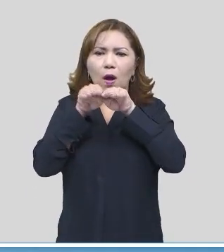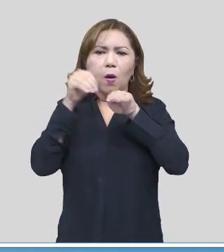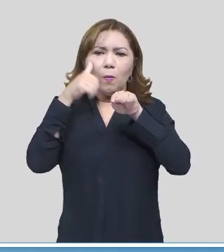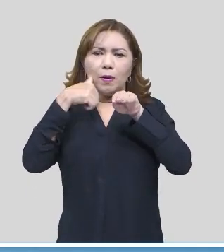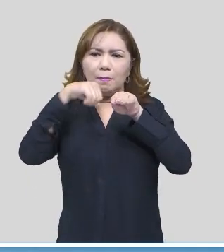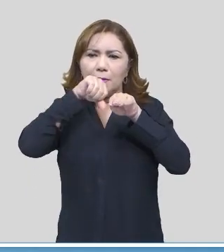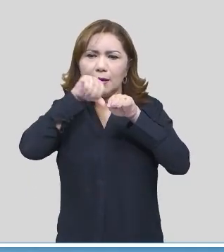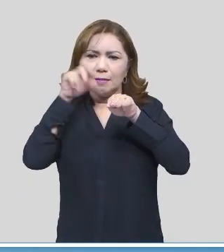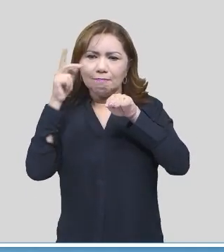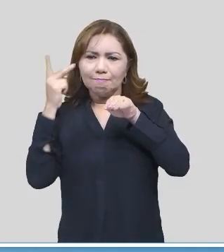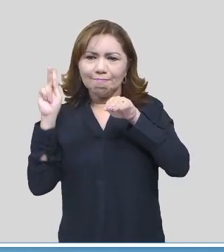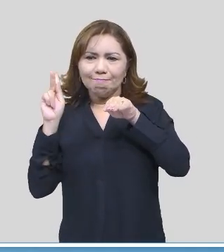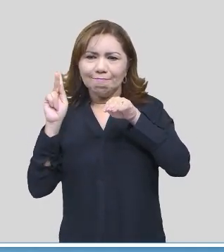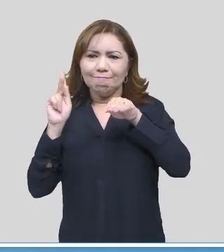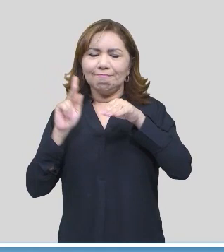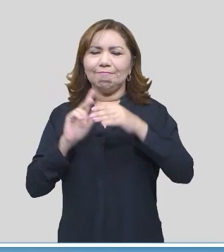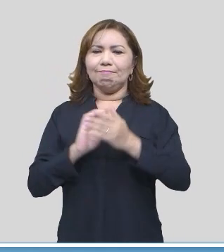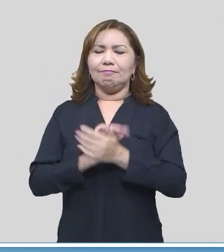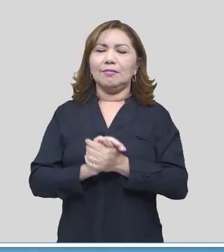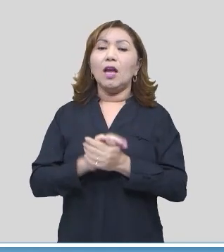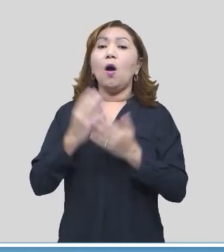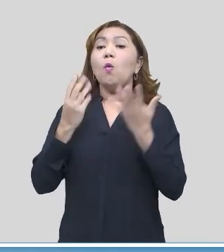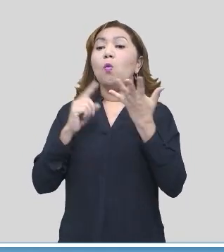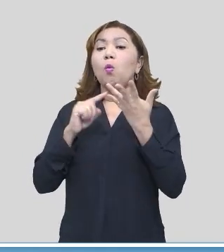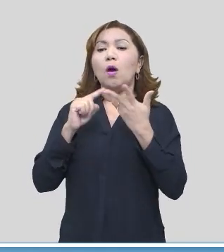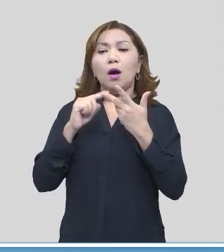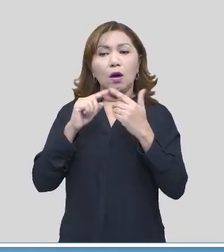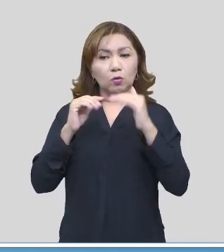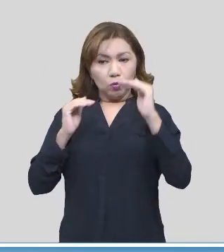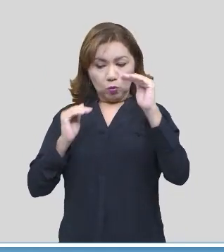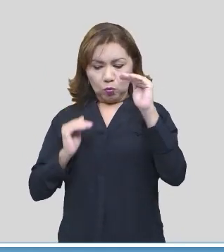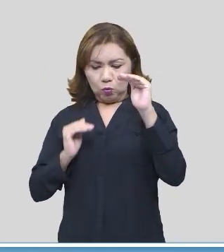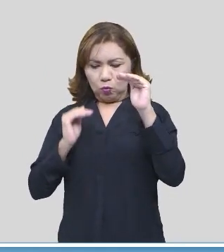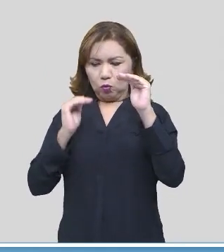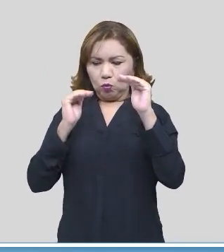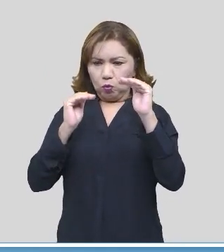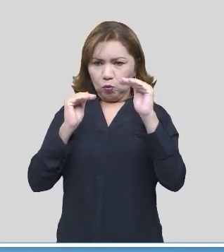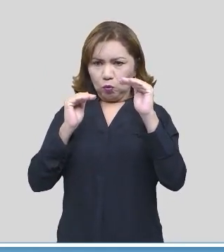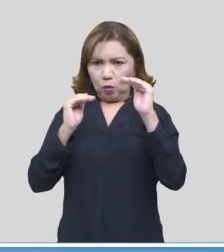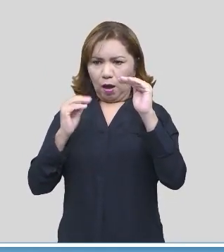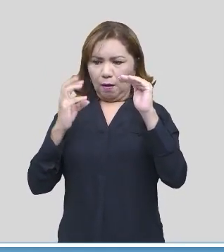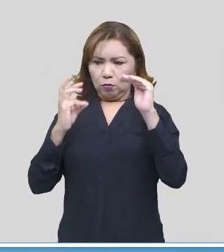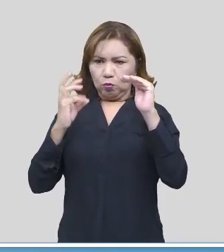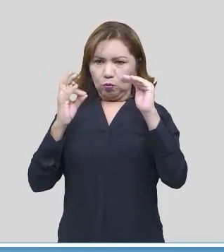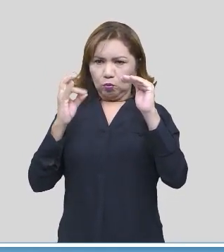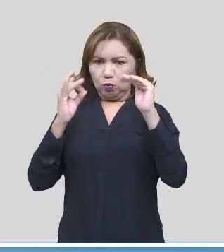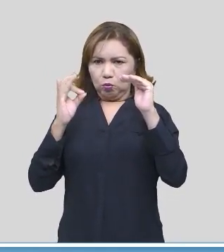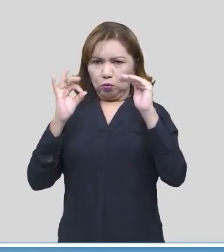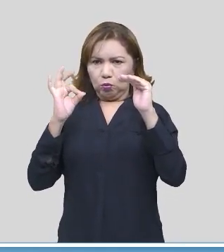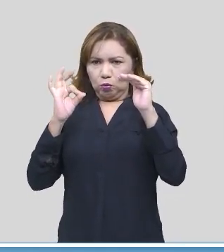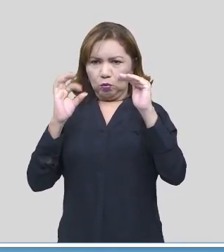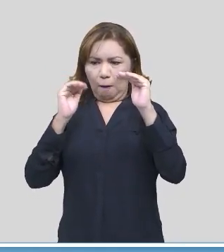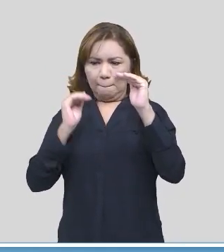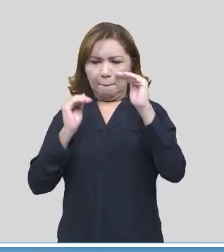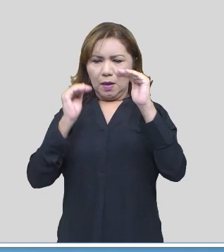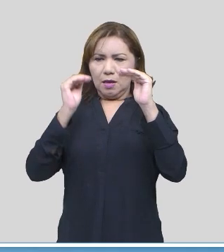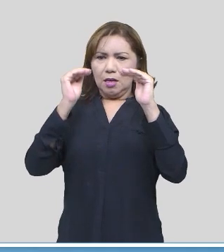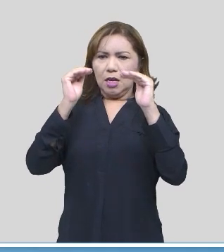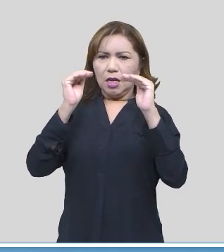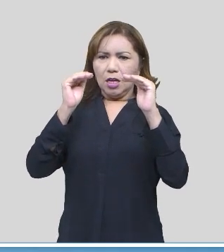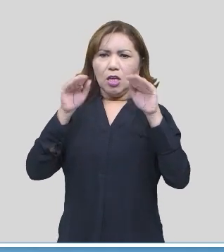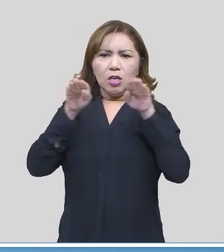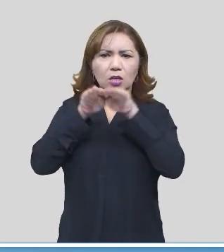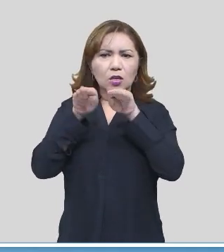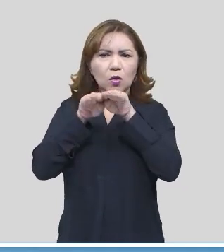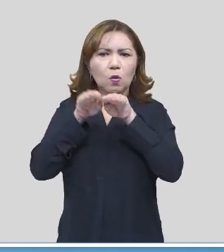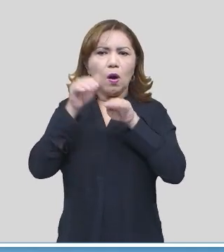mãe? Quantos centímetros faltam para Sara chegar à altura